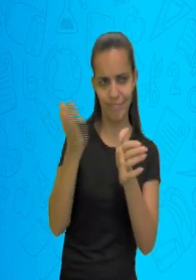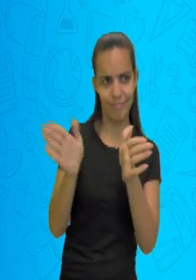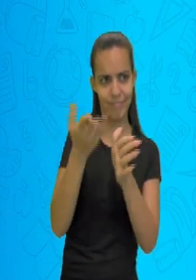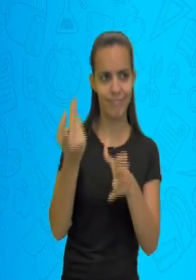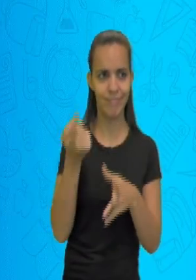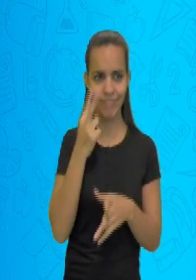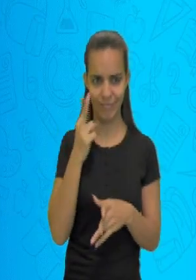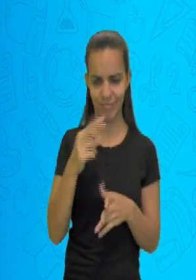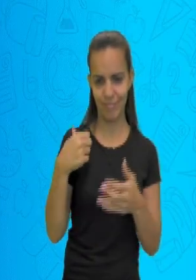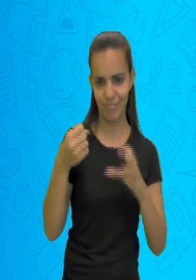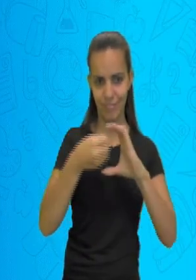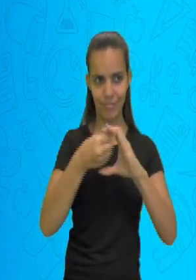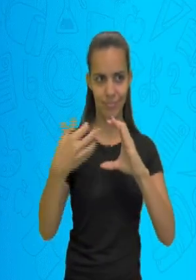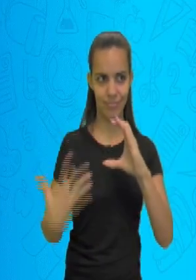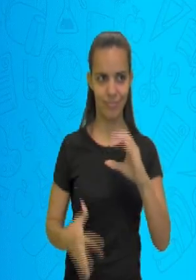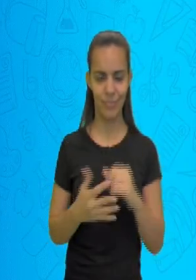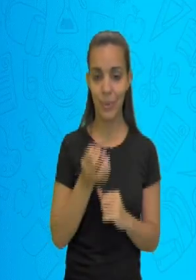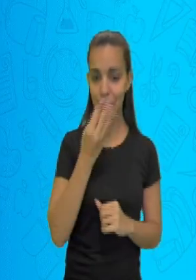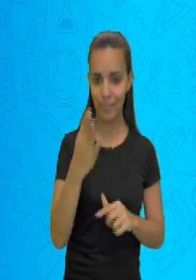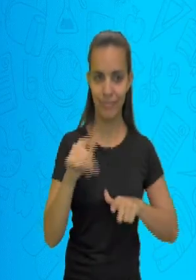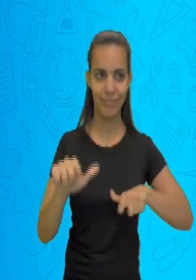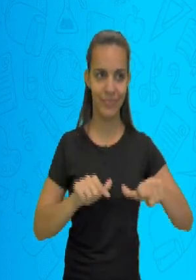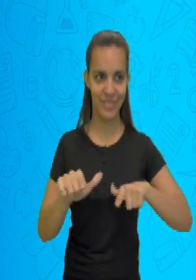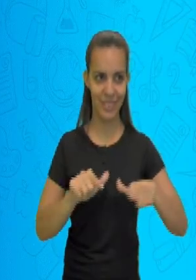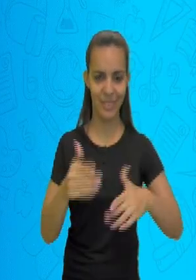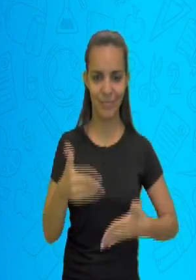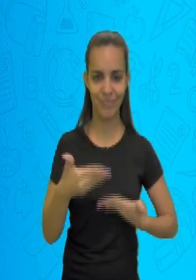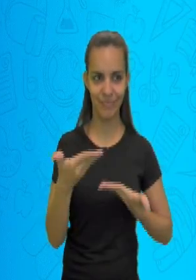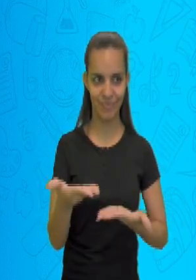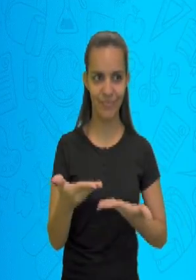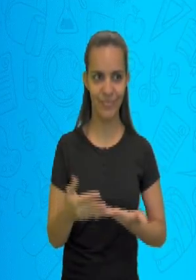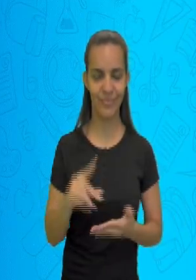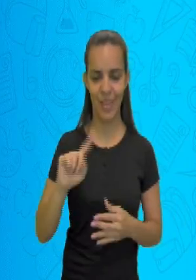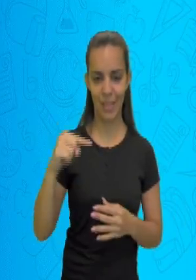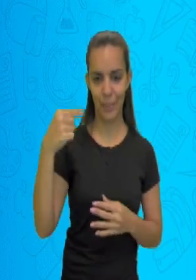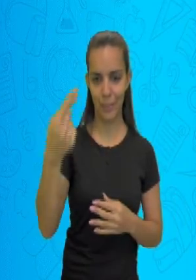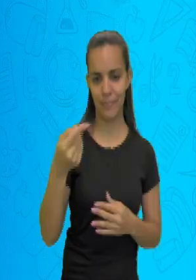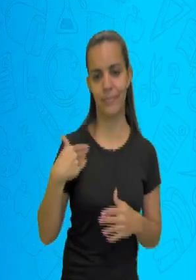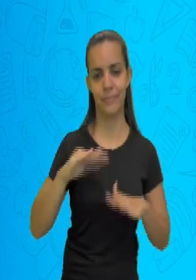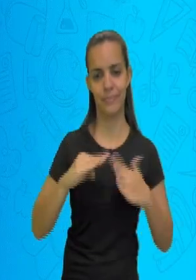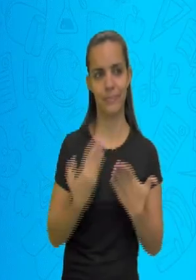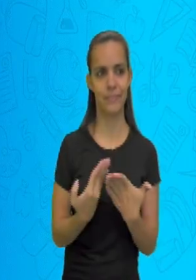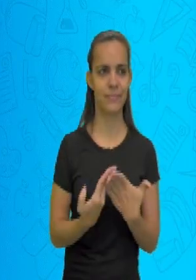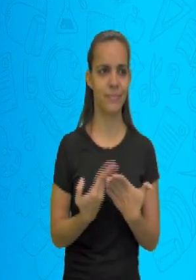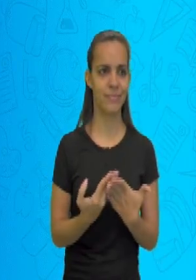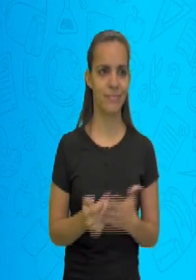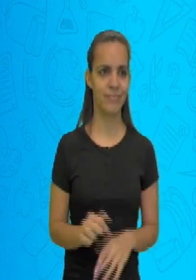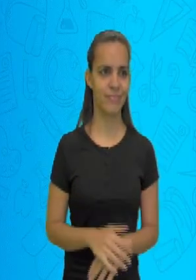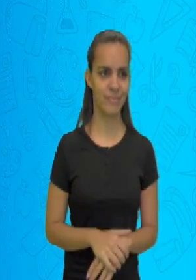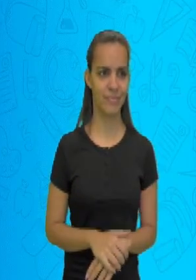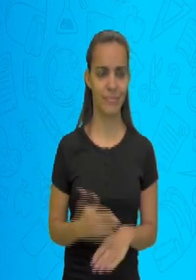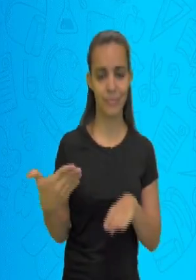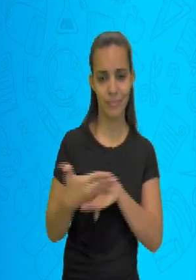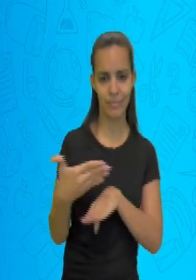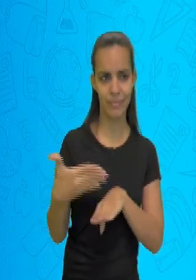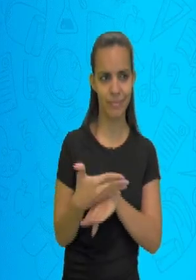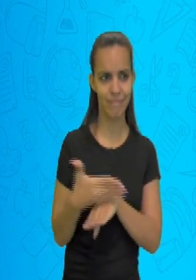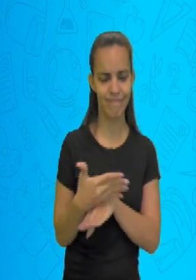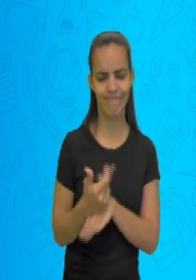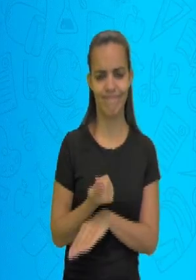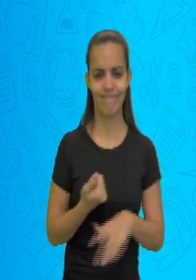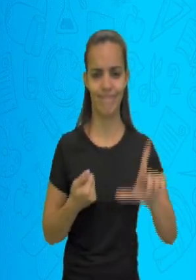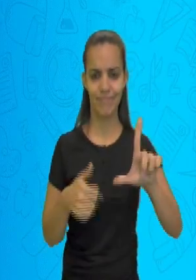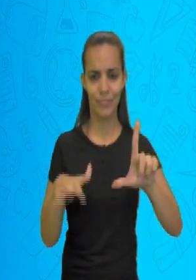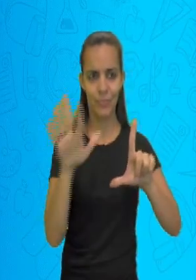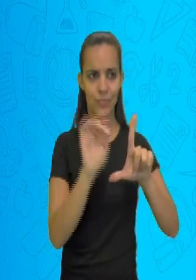as características. Bom trabalho a todos vocês e até a nossa próxima aula. E para acessar a nossa